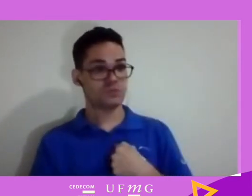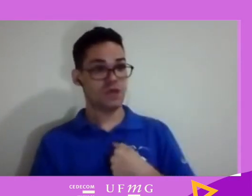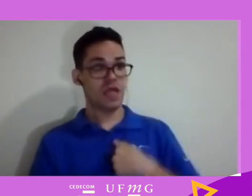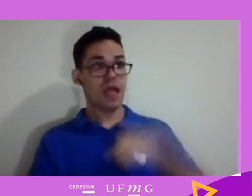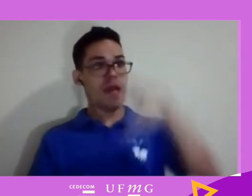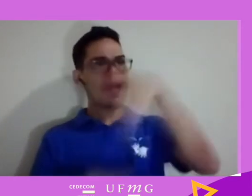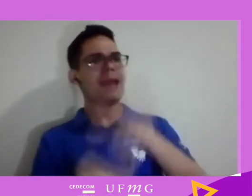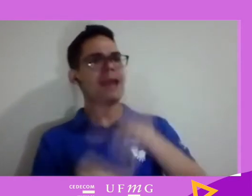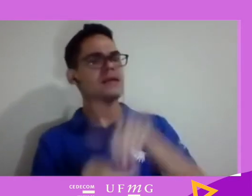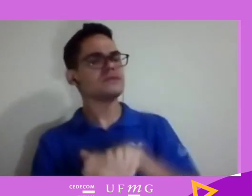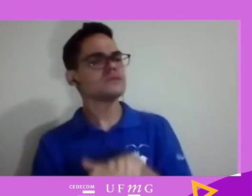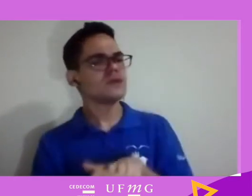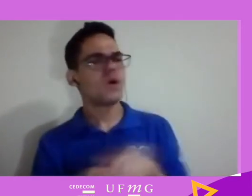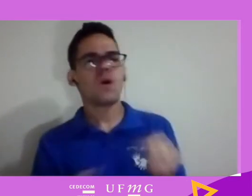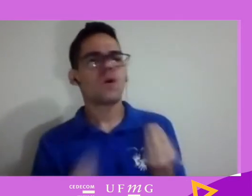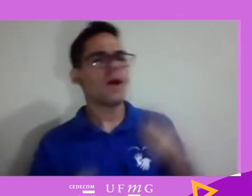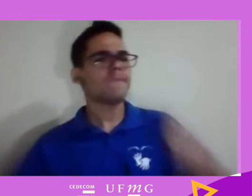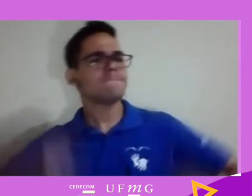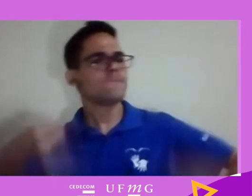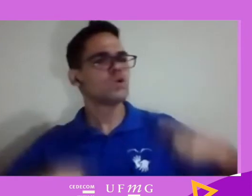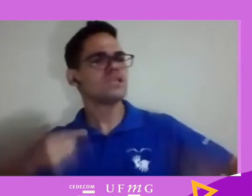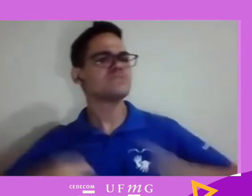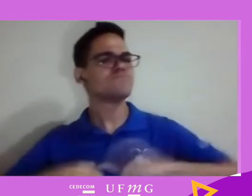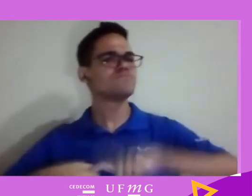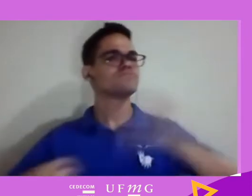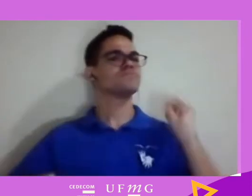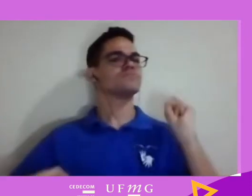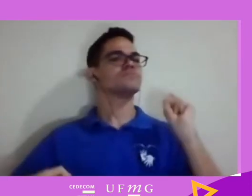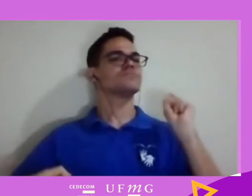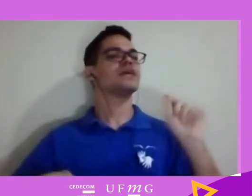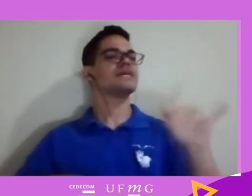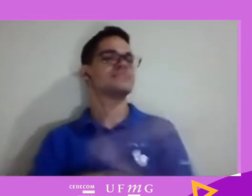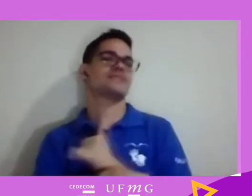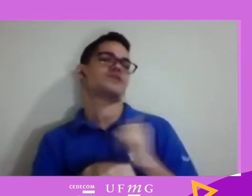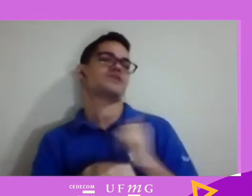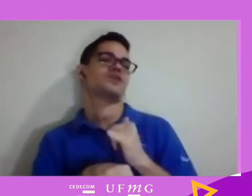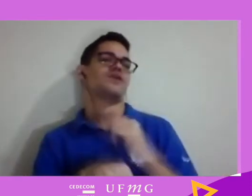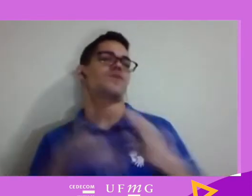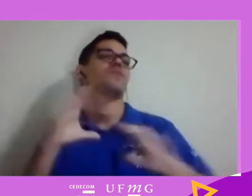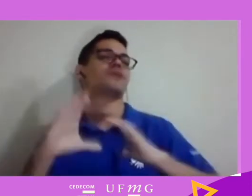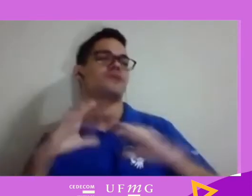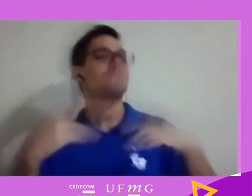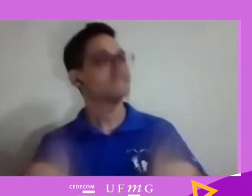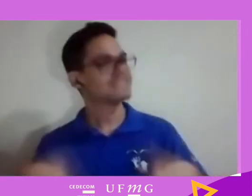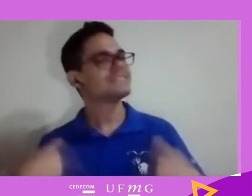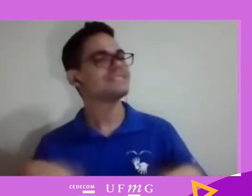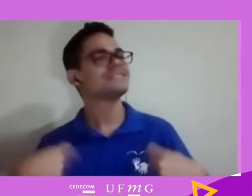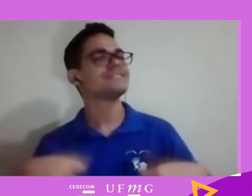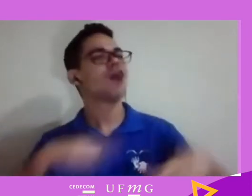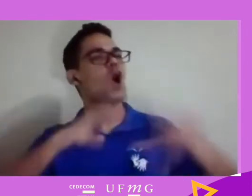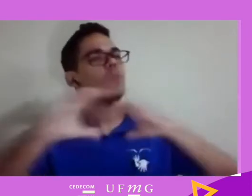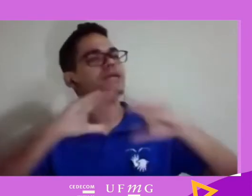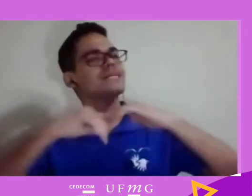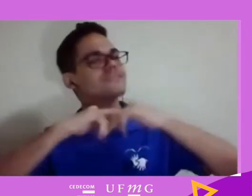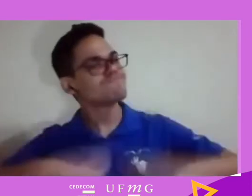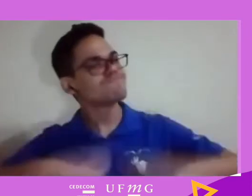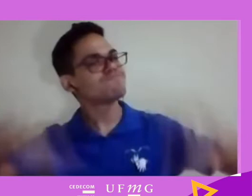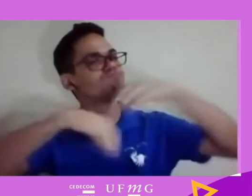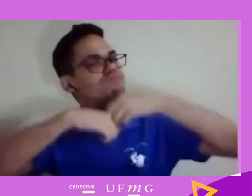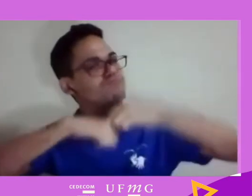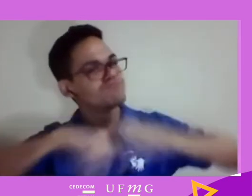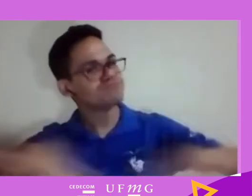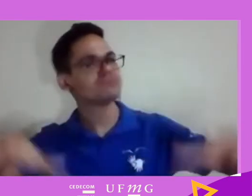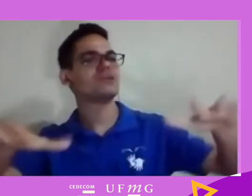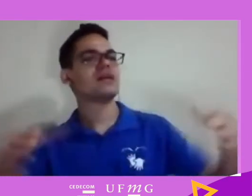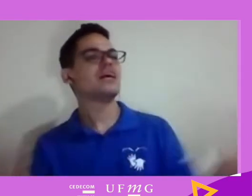você imaginar a política, as eleições, desvinculada das estratégias de comunicação. E essas estratégias vão